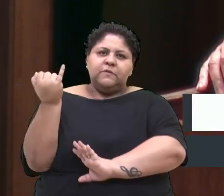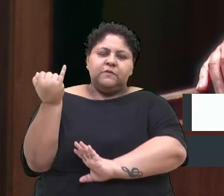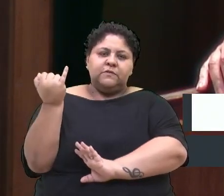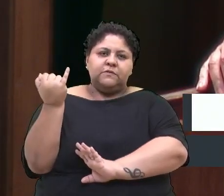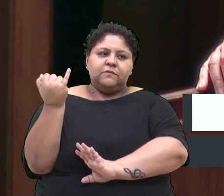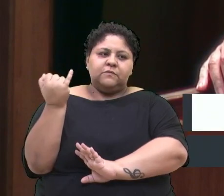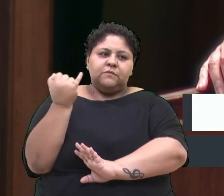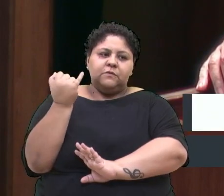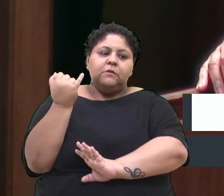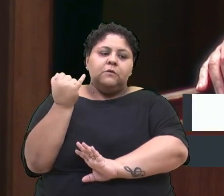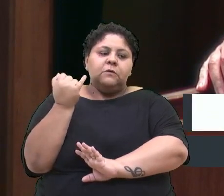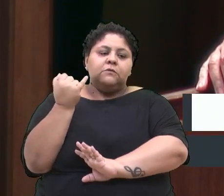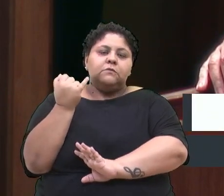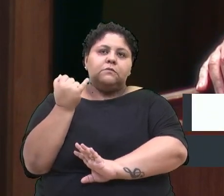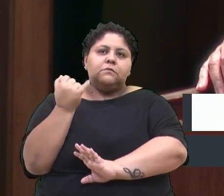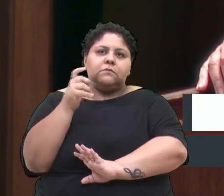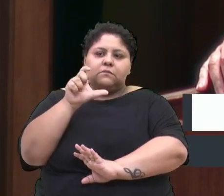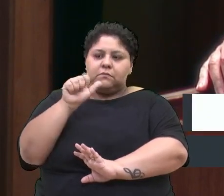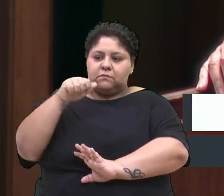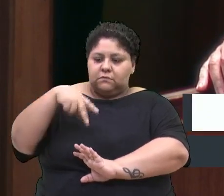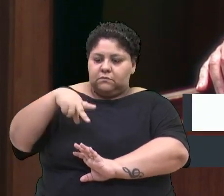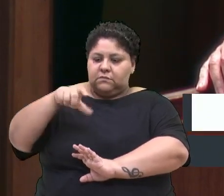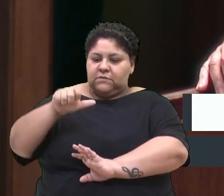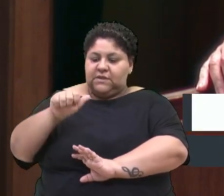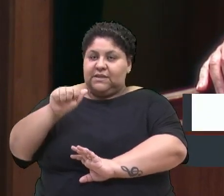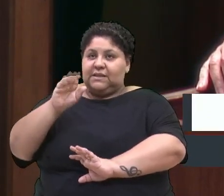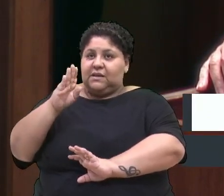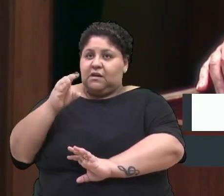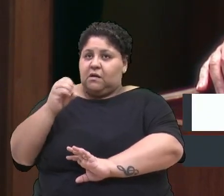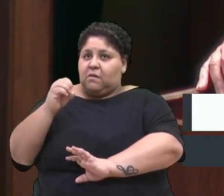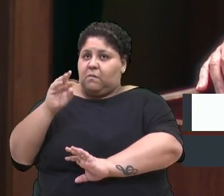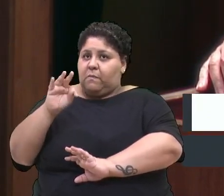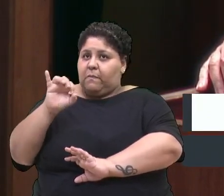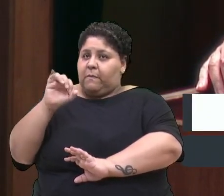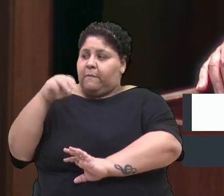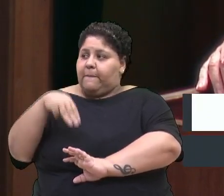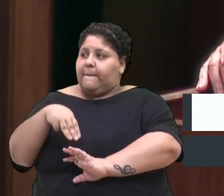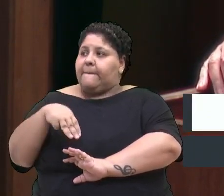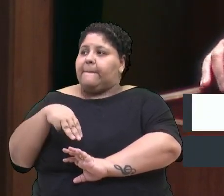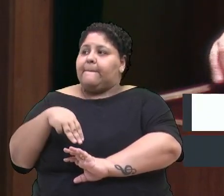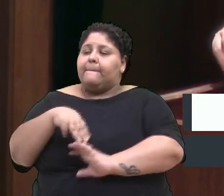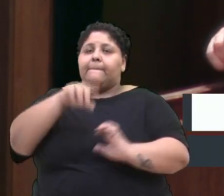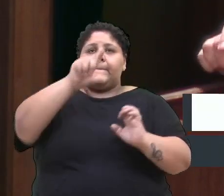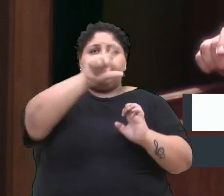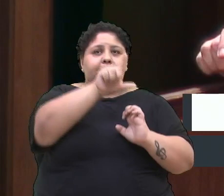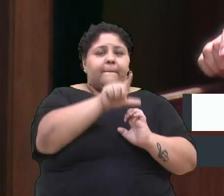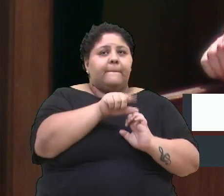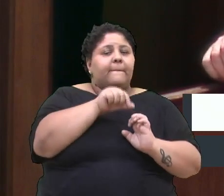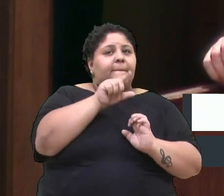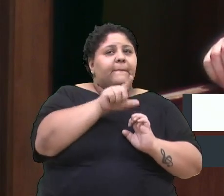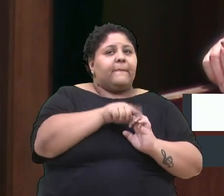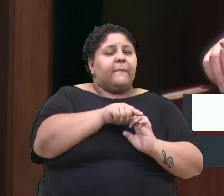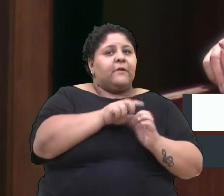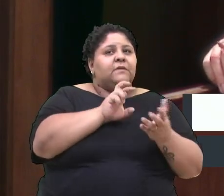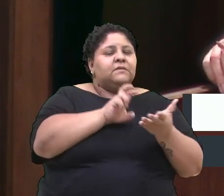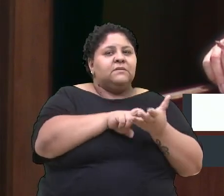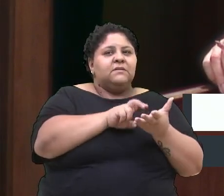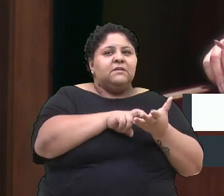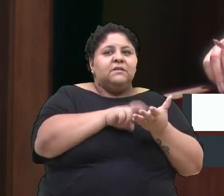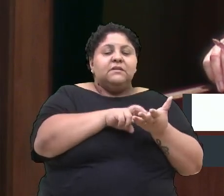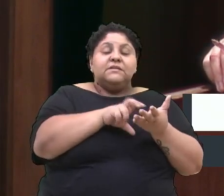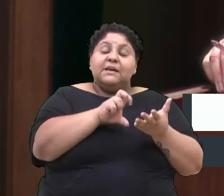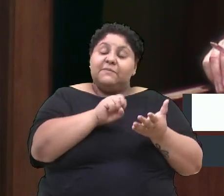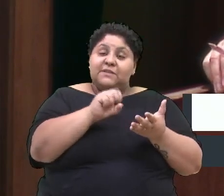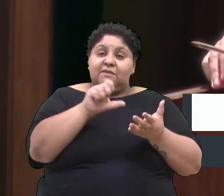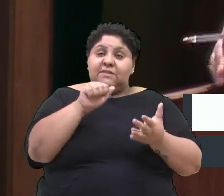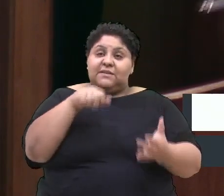que é a Ana Botim. Ela é uma executiva do Banco Santander e numa entrevista para